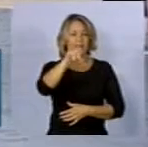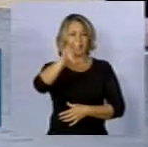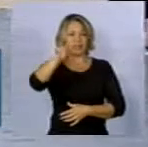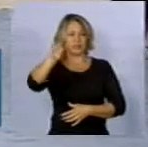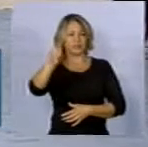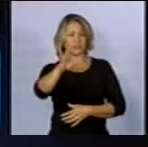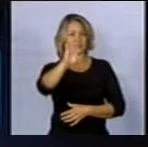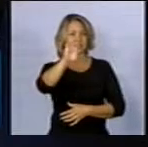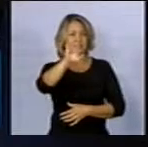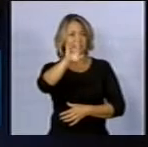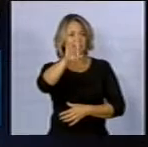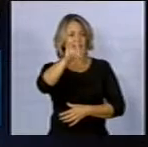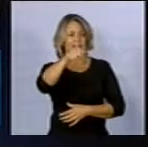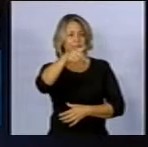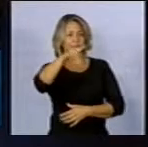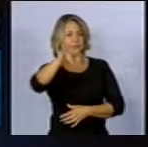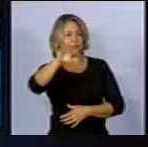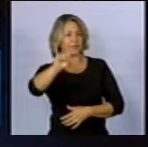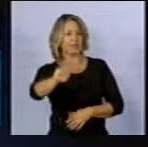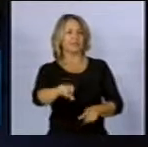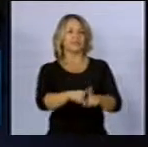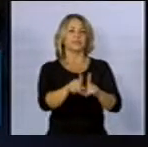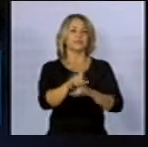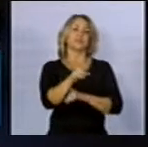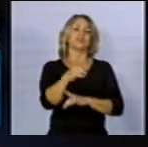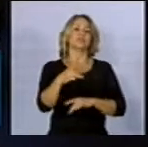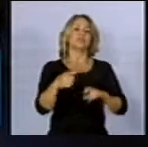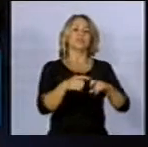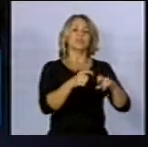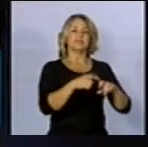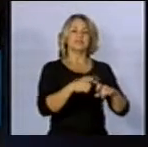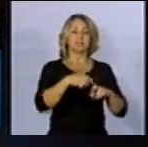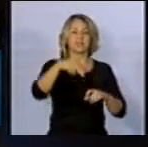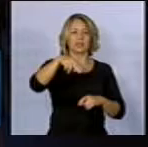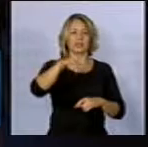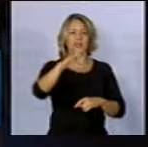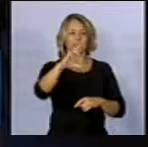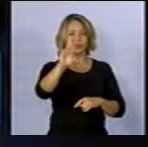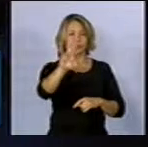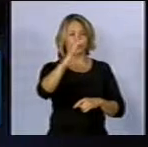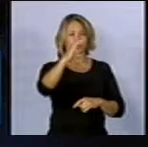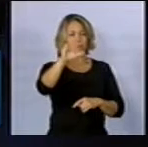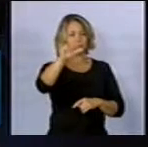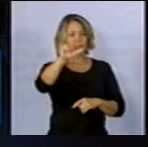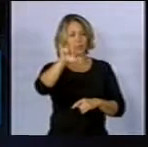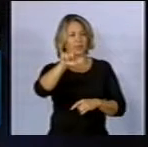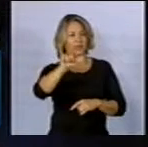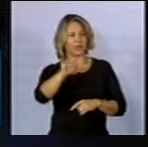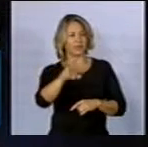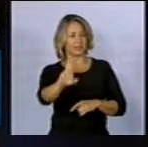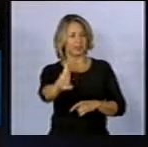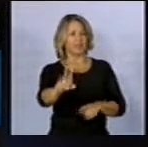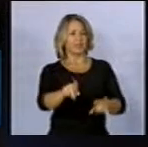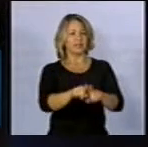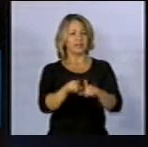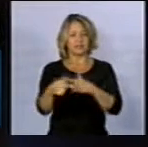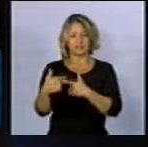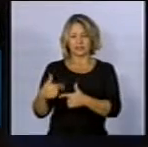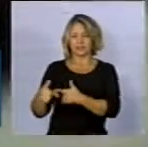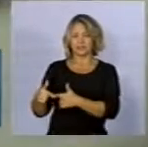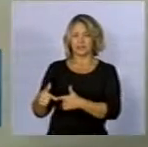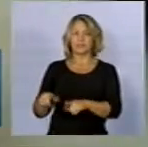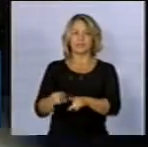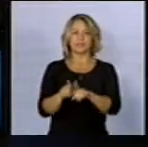de medicina nuclear e no setor radioisótopos também na área